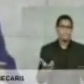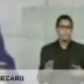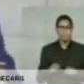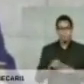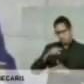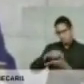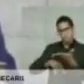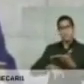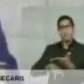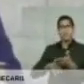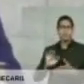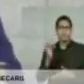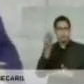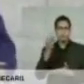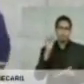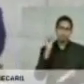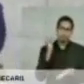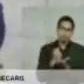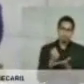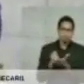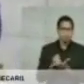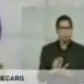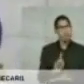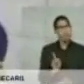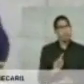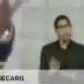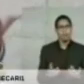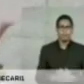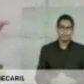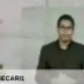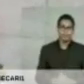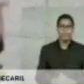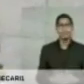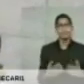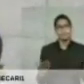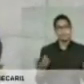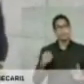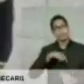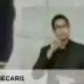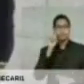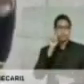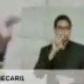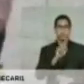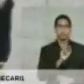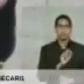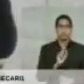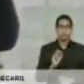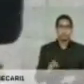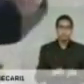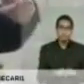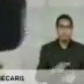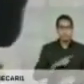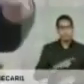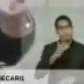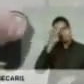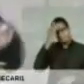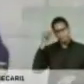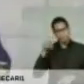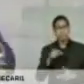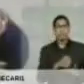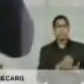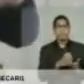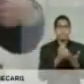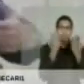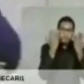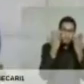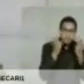exemplo. E a gente pensa ainda, claro, quando a gente analisou isso, que quando uma pessoa leva, nessa situação, um